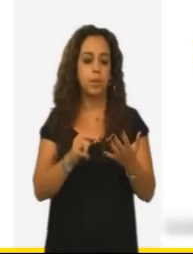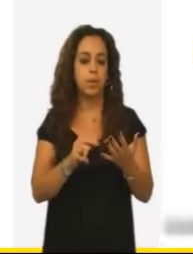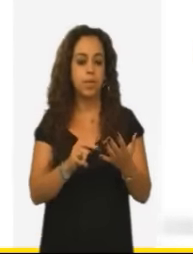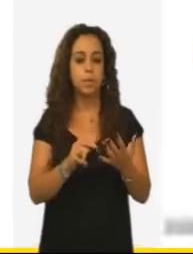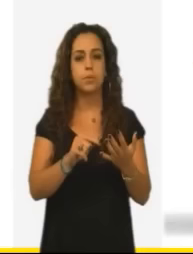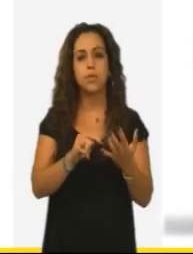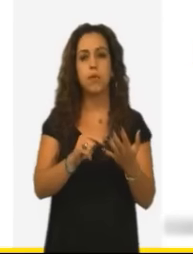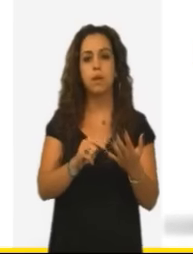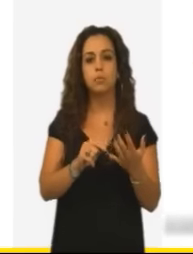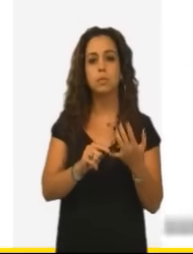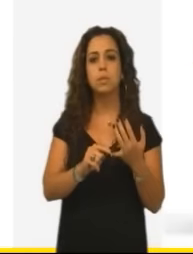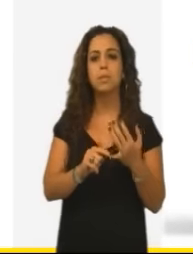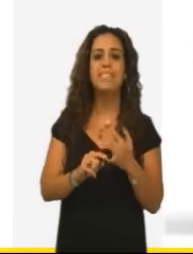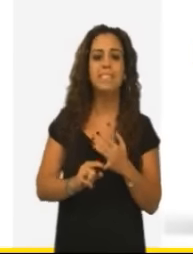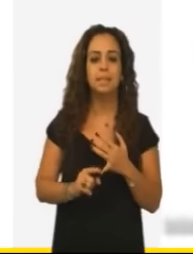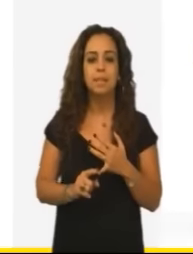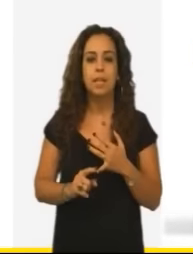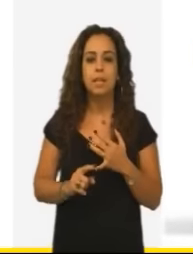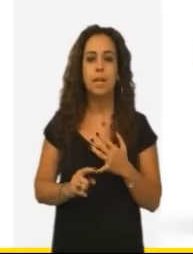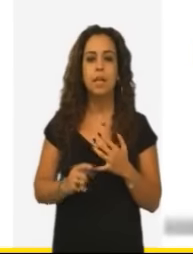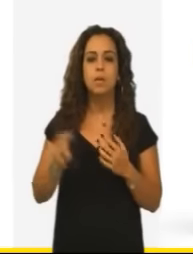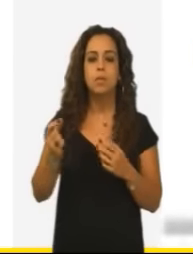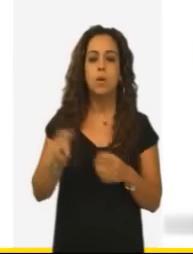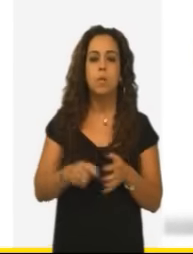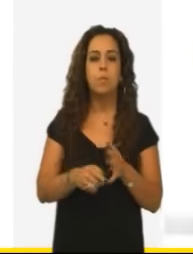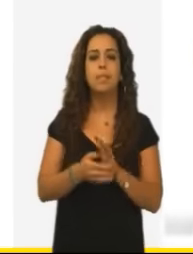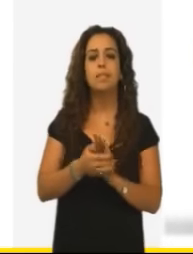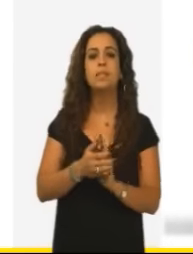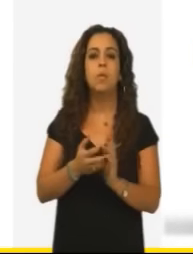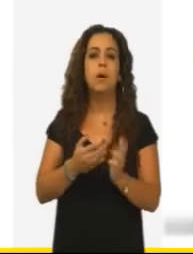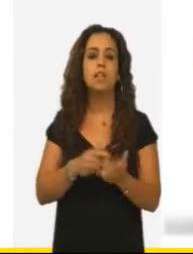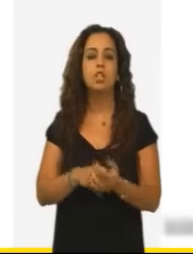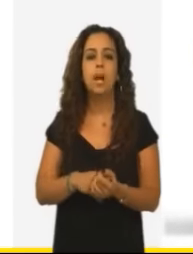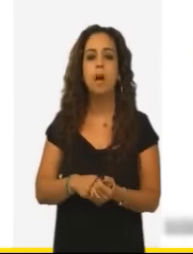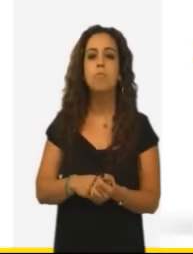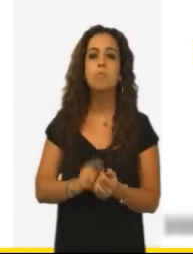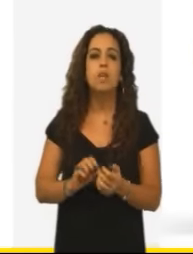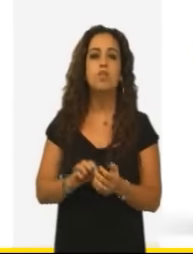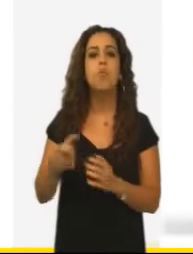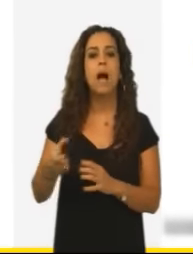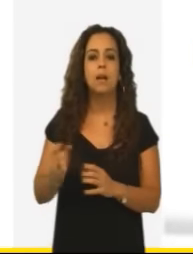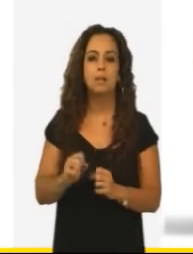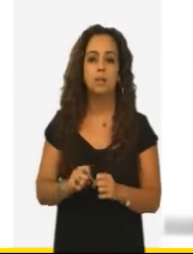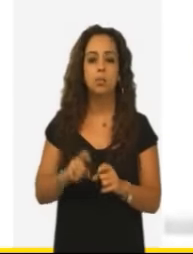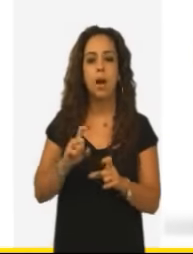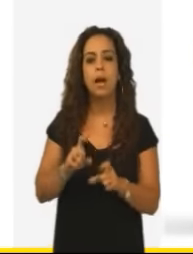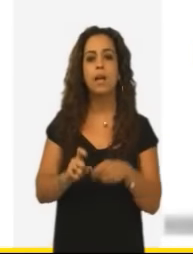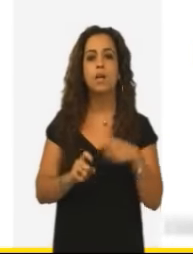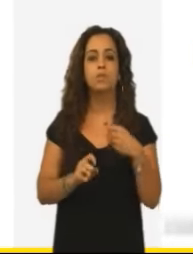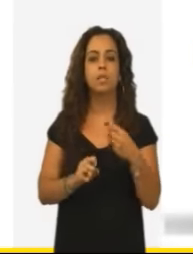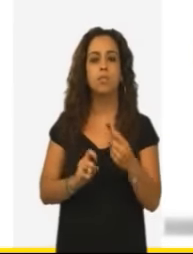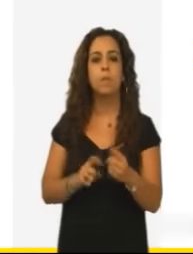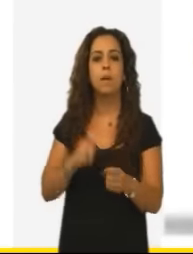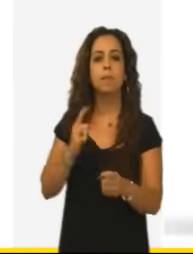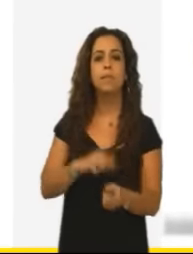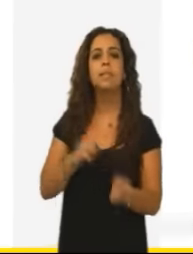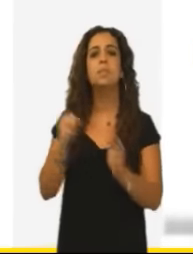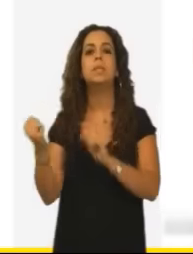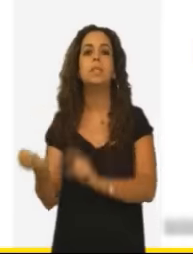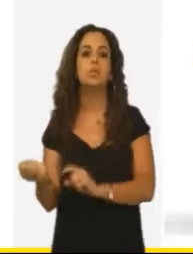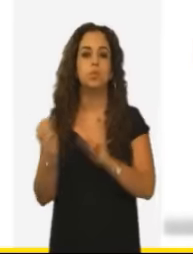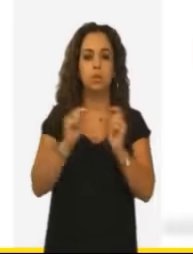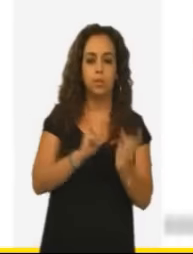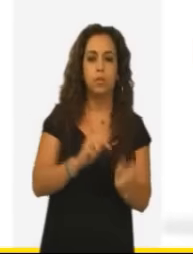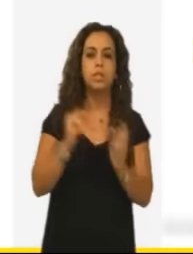Estrutura, por exemplo, se eu falo que menina tem um menin, que é um radical, e o A, que do A é que eu vou transformar em